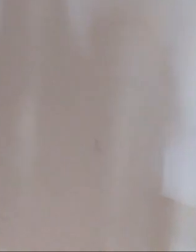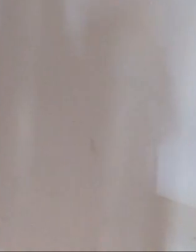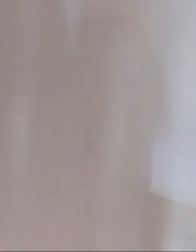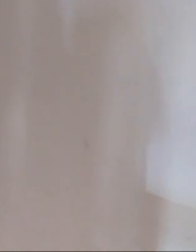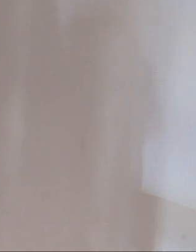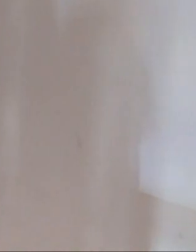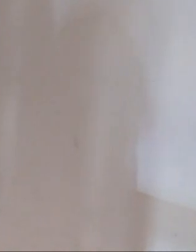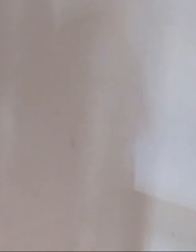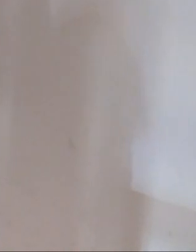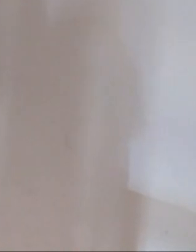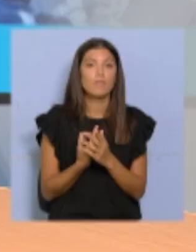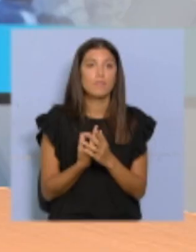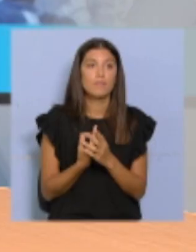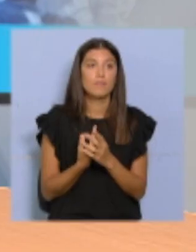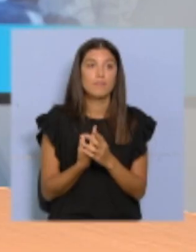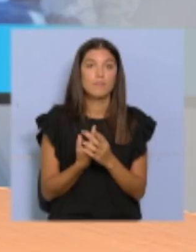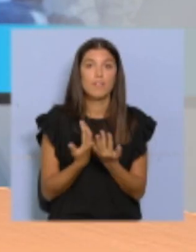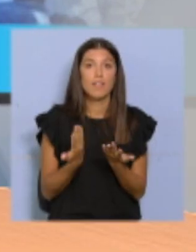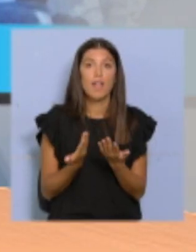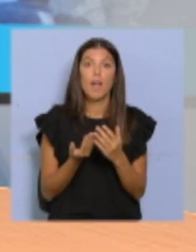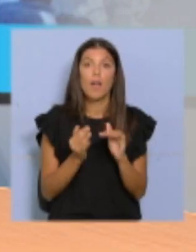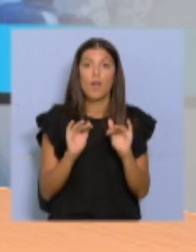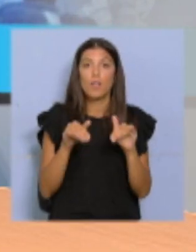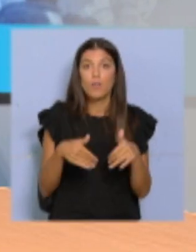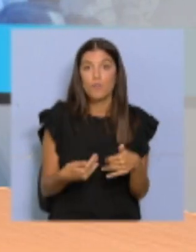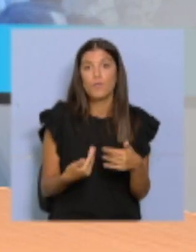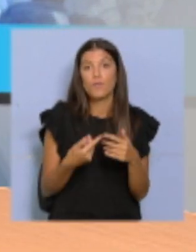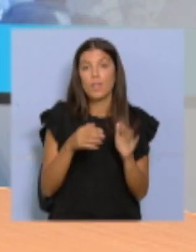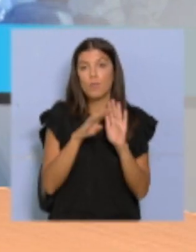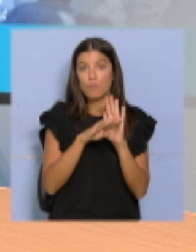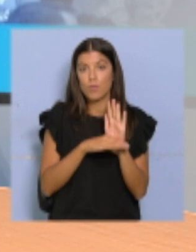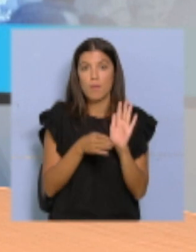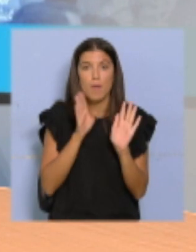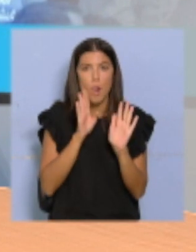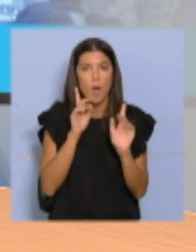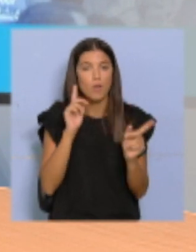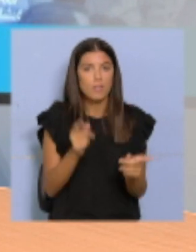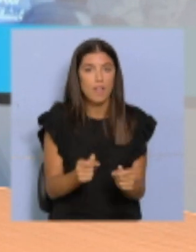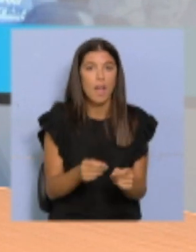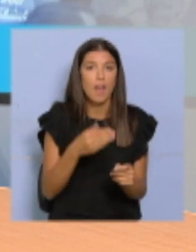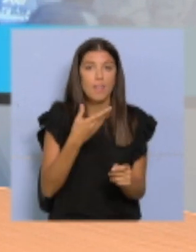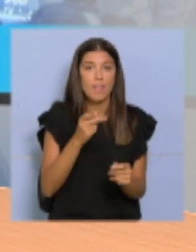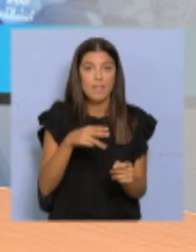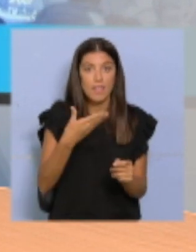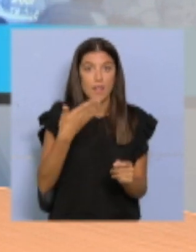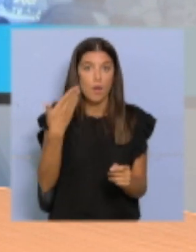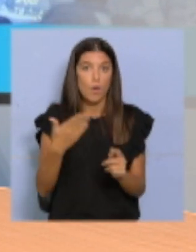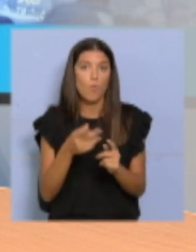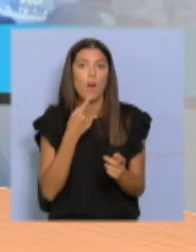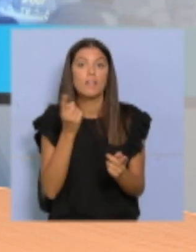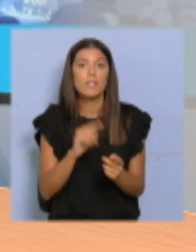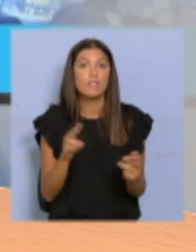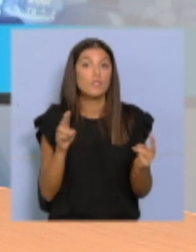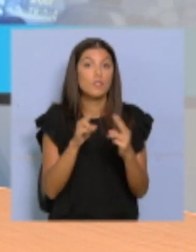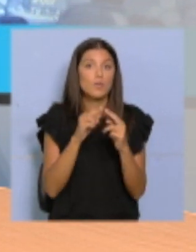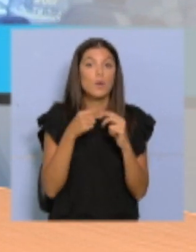de Aquino. E assim chegamos ao fim deste programa. Mais logo é na rádio, na Antena 1, que regressamos à sua companhia